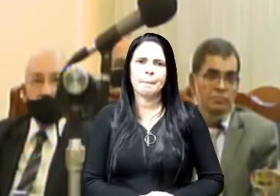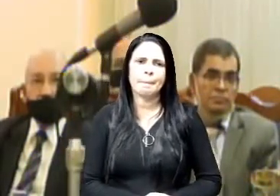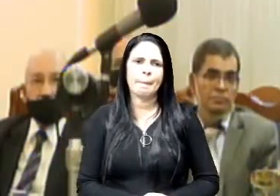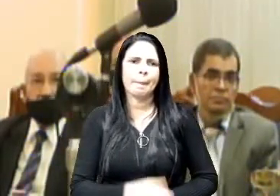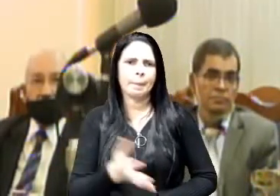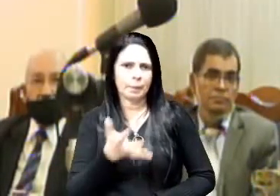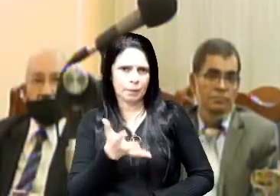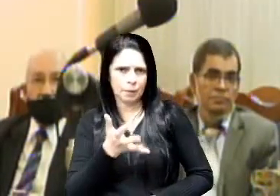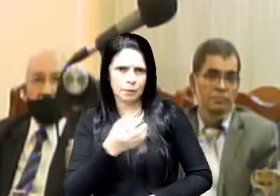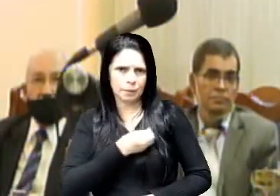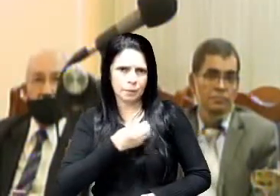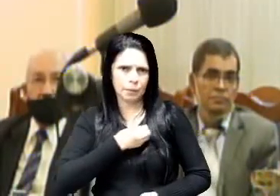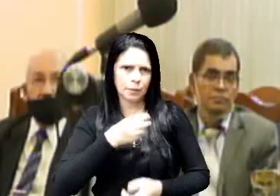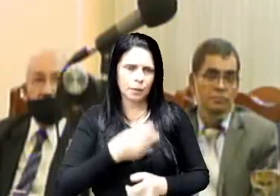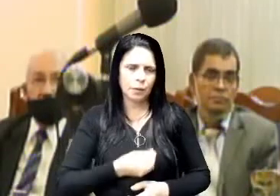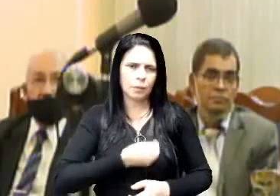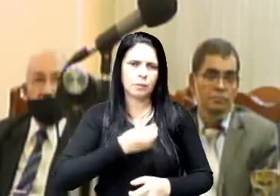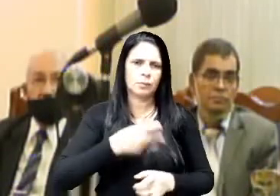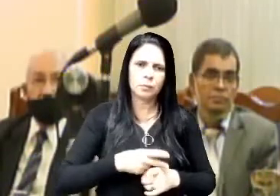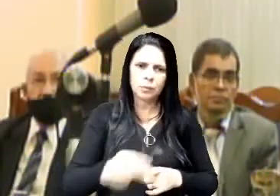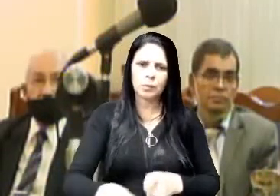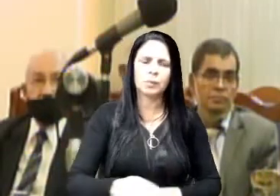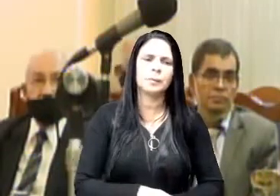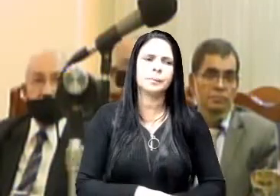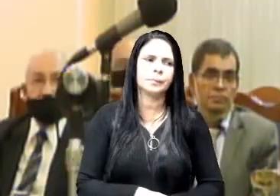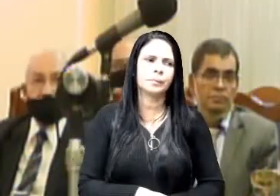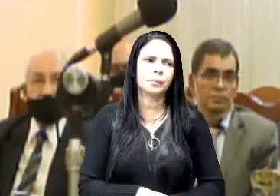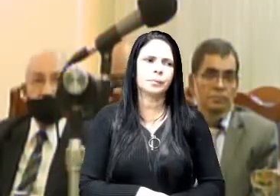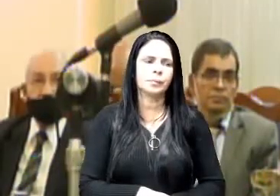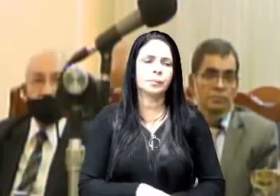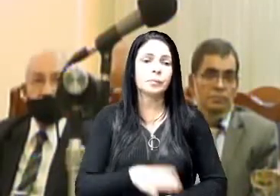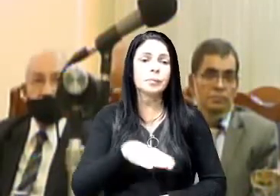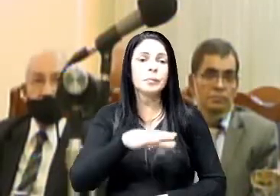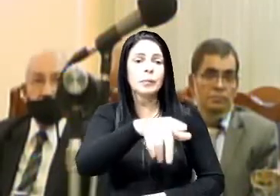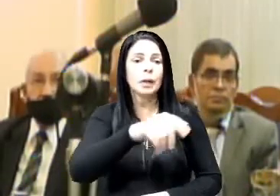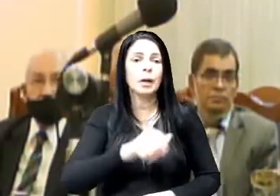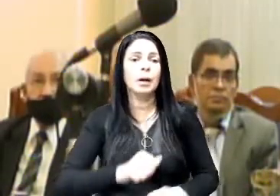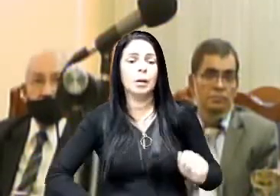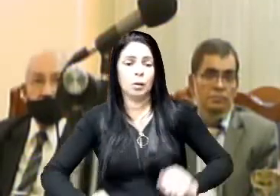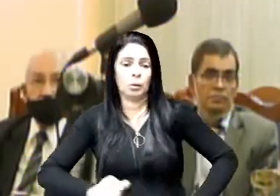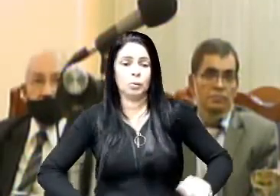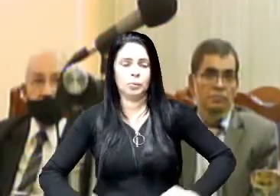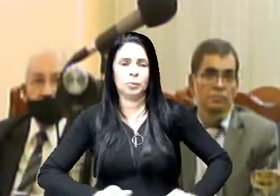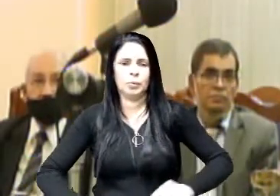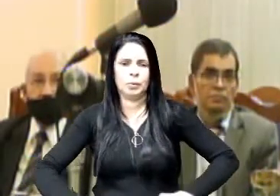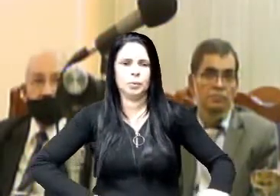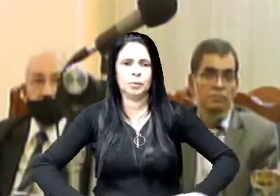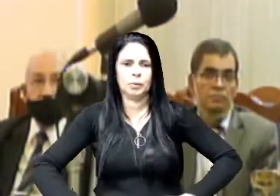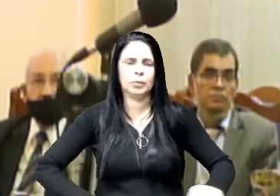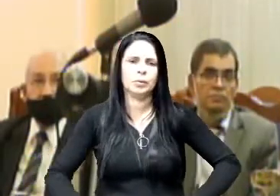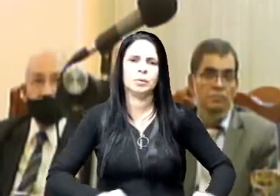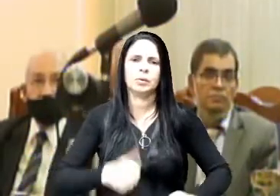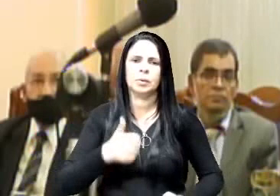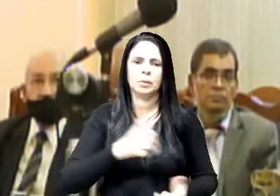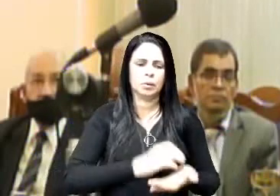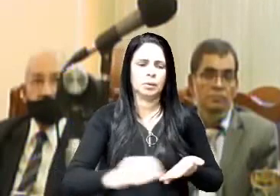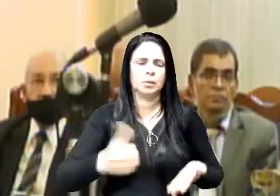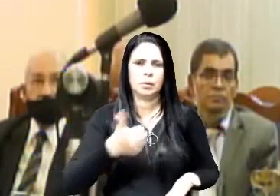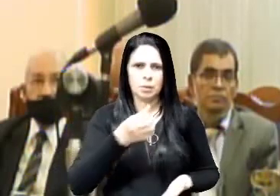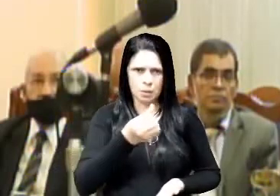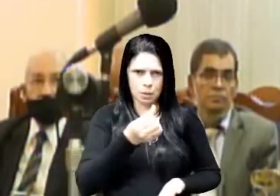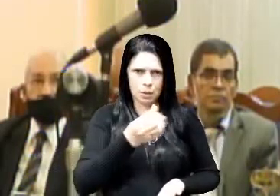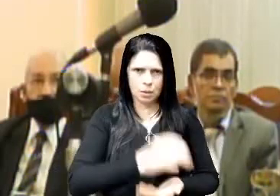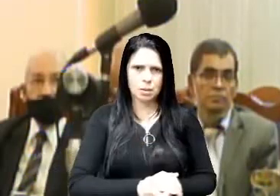Quer viver uma vida vitoriosa? Olha Atos 16. Paulo na prisão com